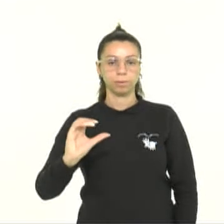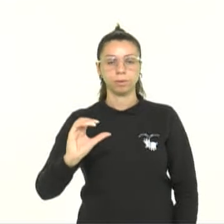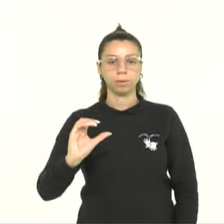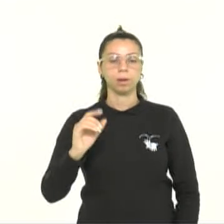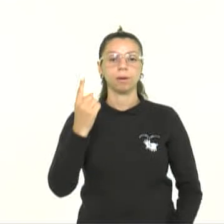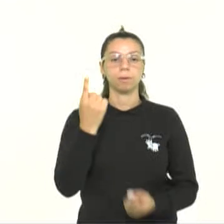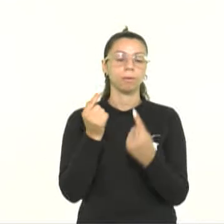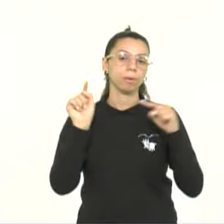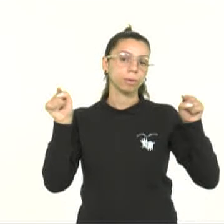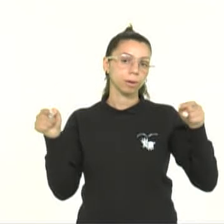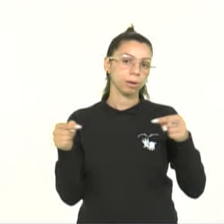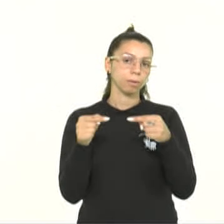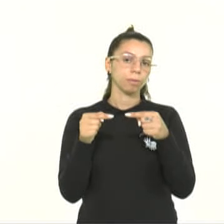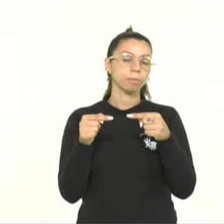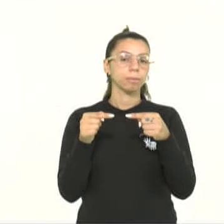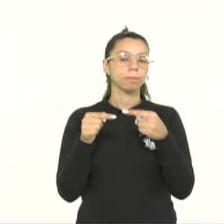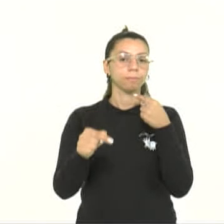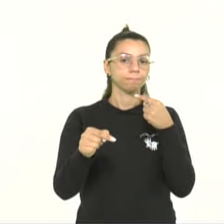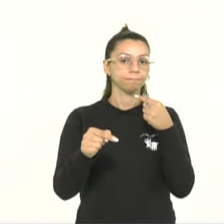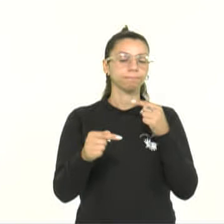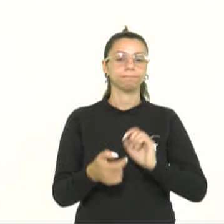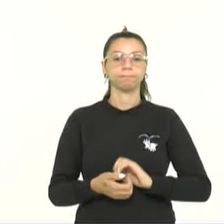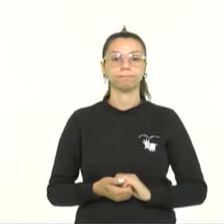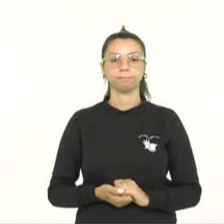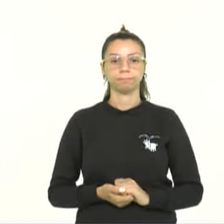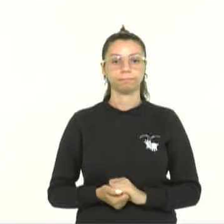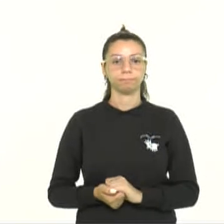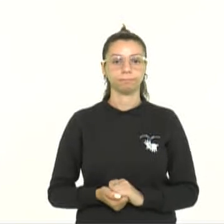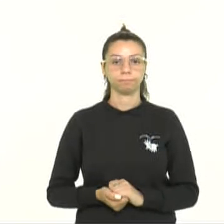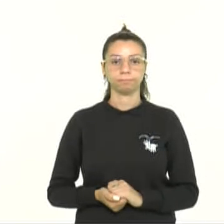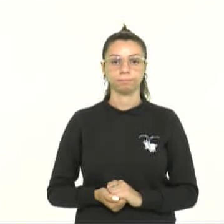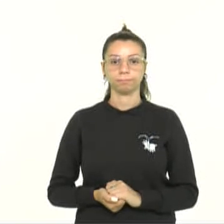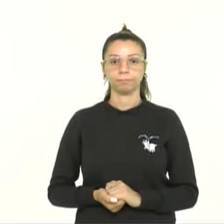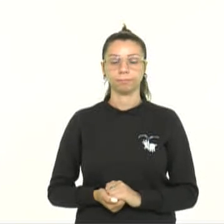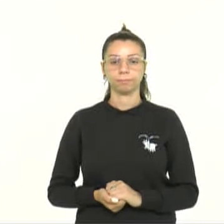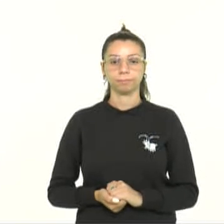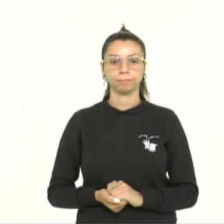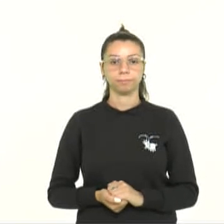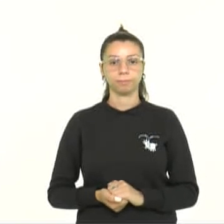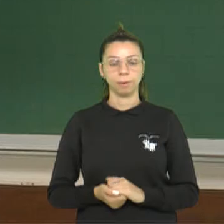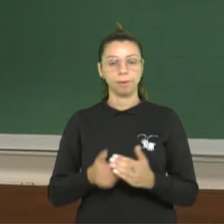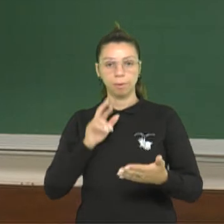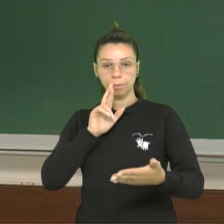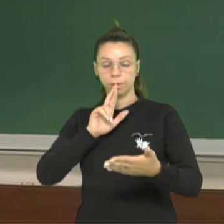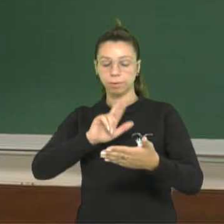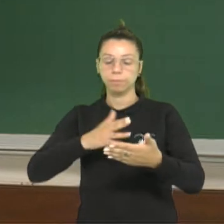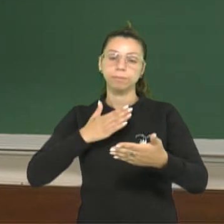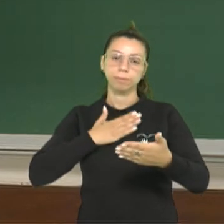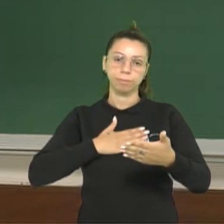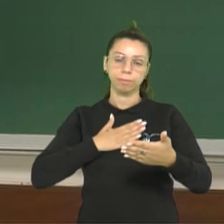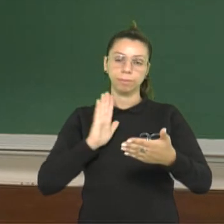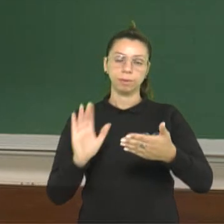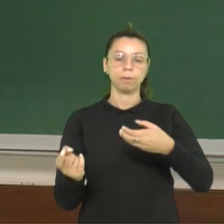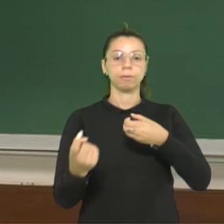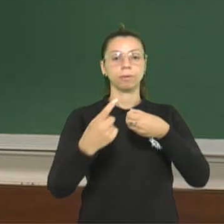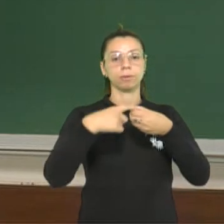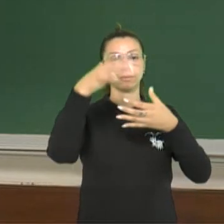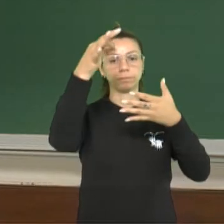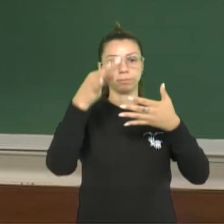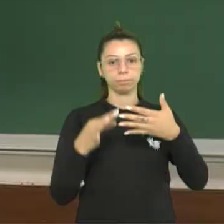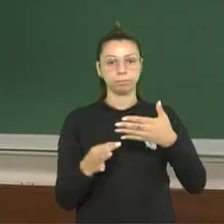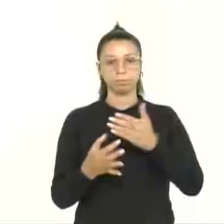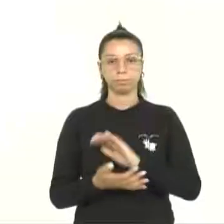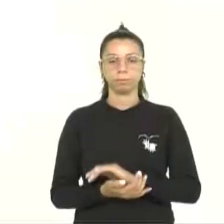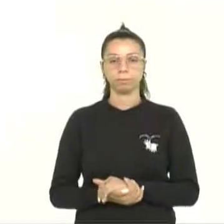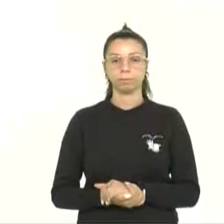características. E C. Valorar e aceitar a diversidade. Pode responder com calma e nós já voltamos para corrigir.